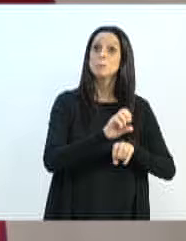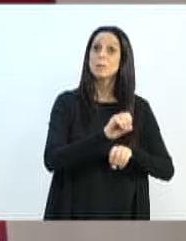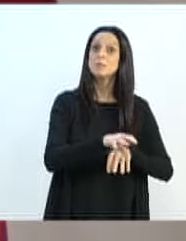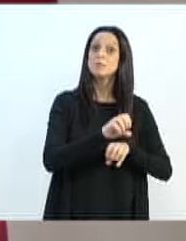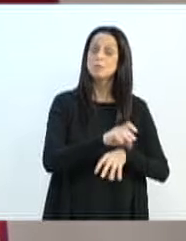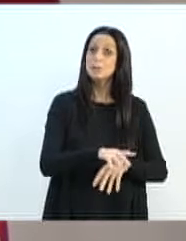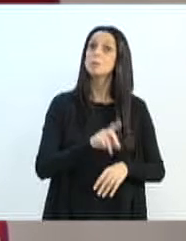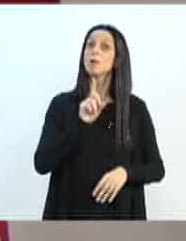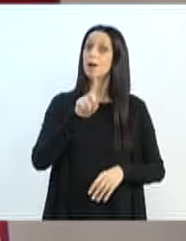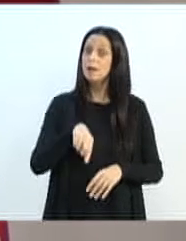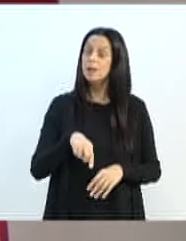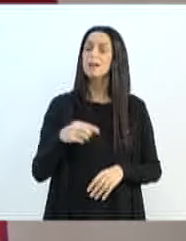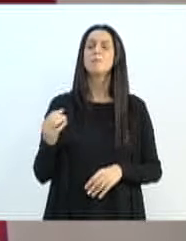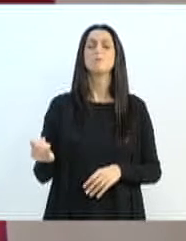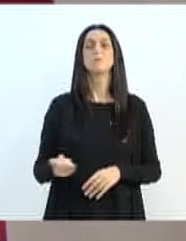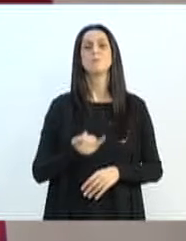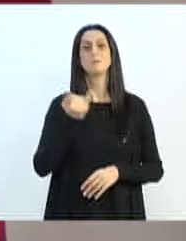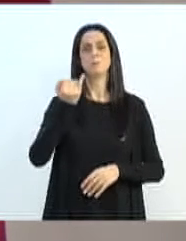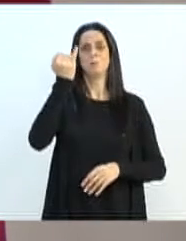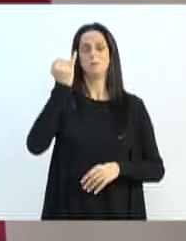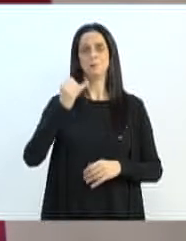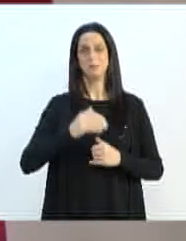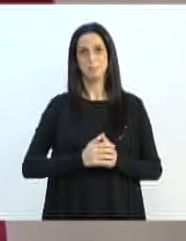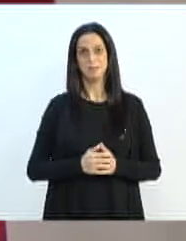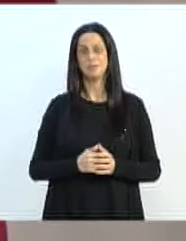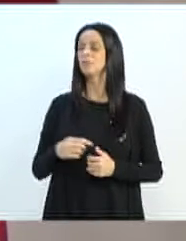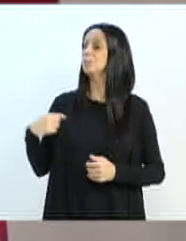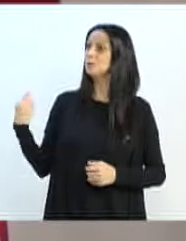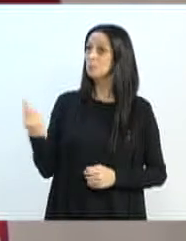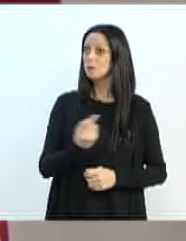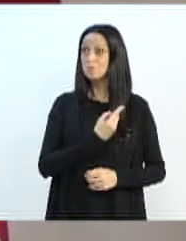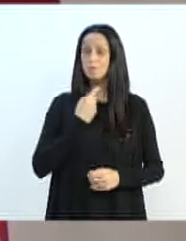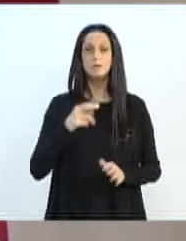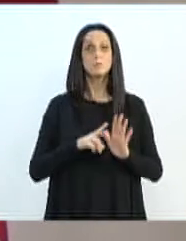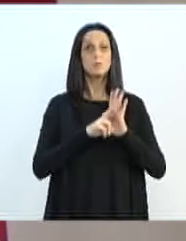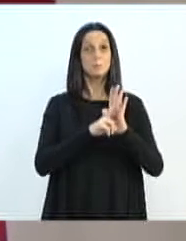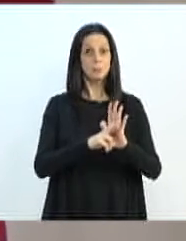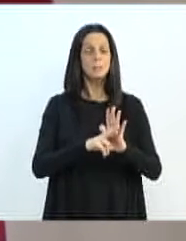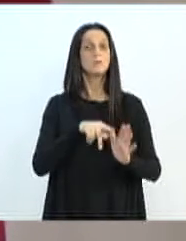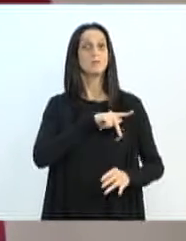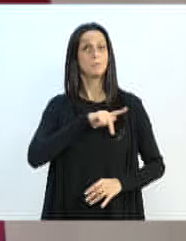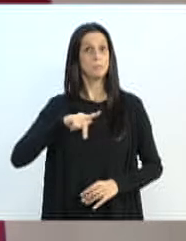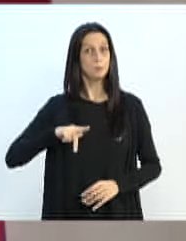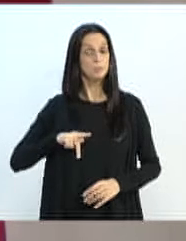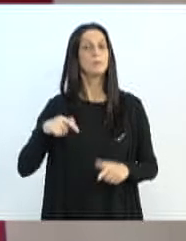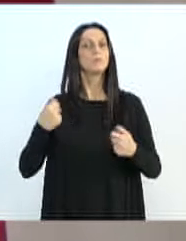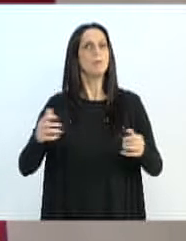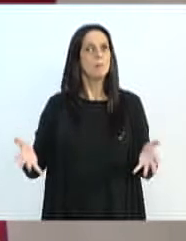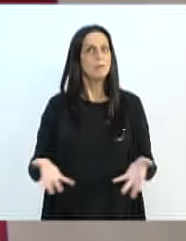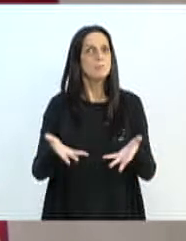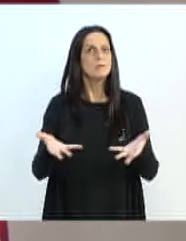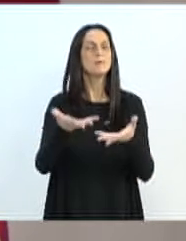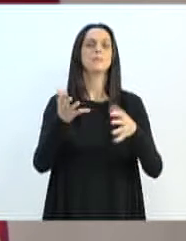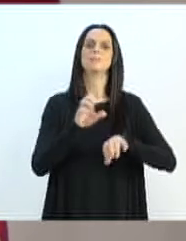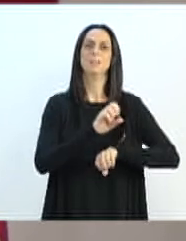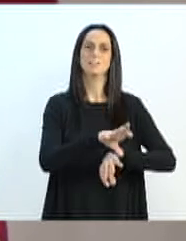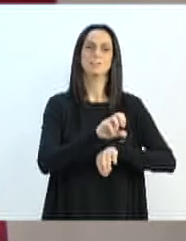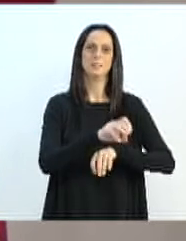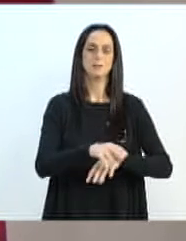é um dos itens que nós, representantes do poder público, precisamos incentivar, que a gente